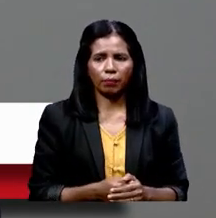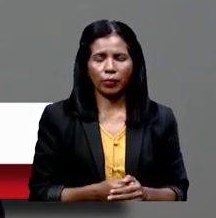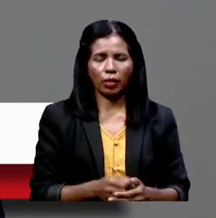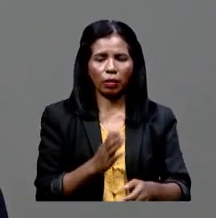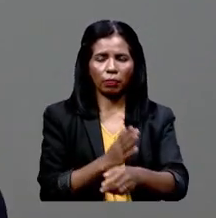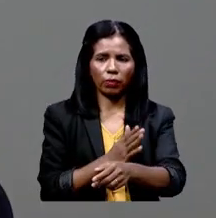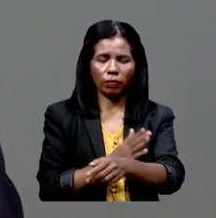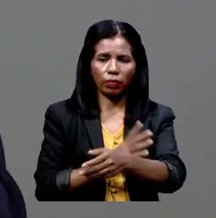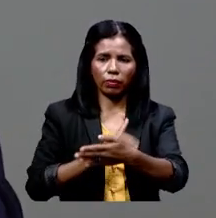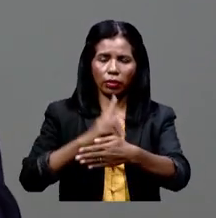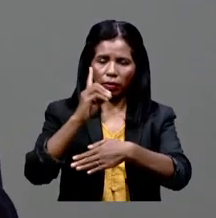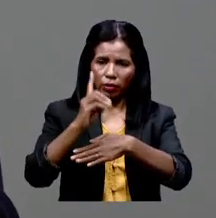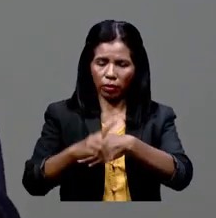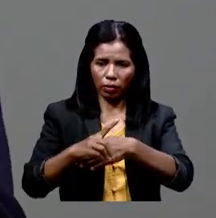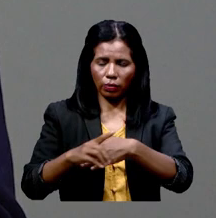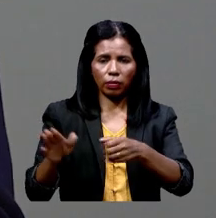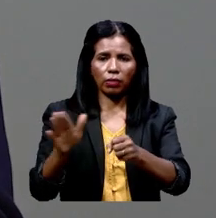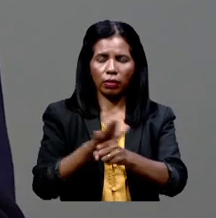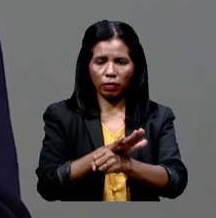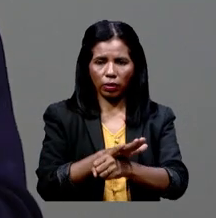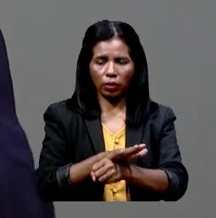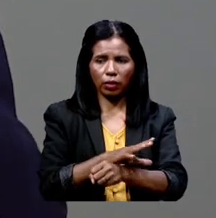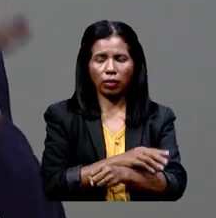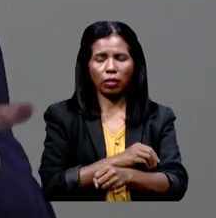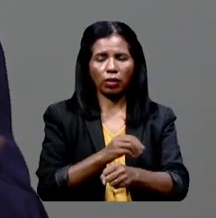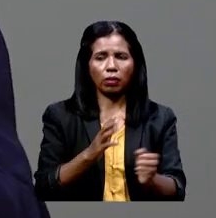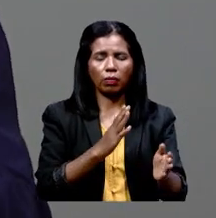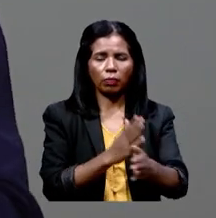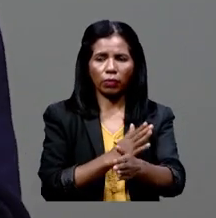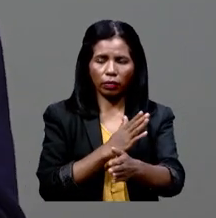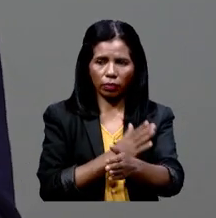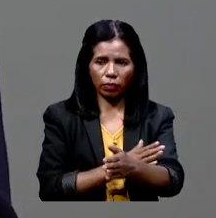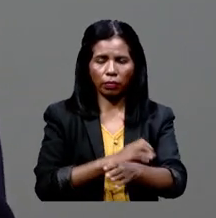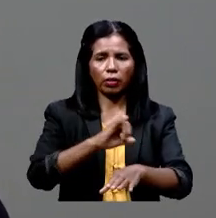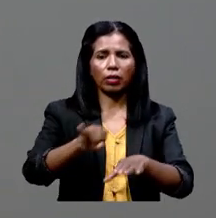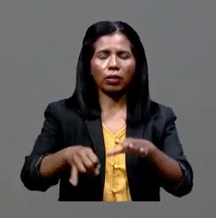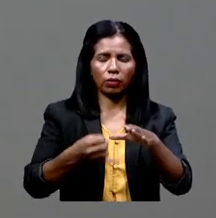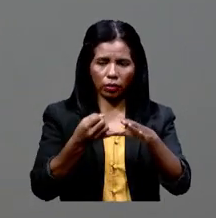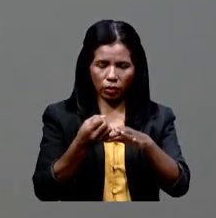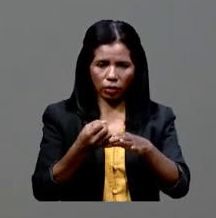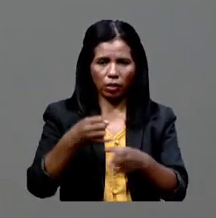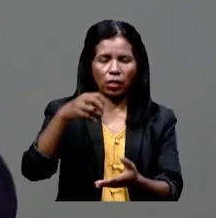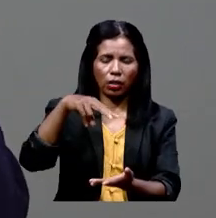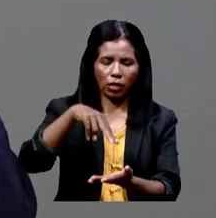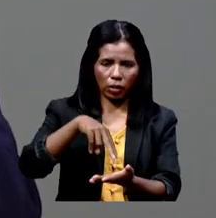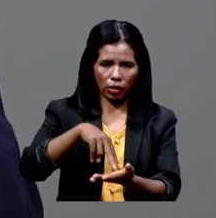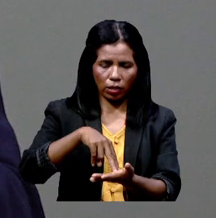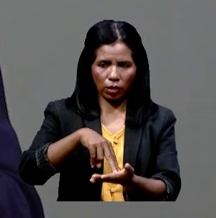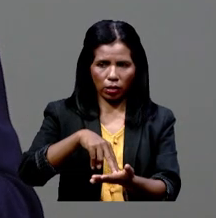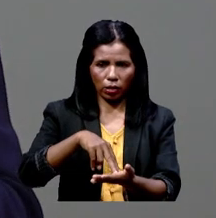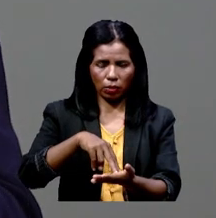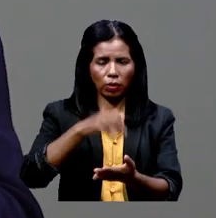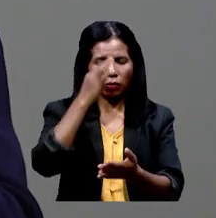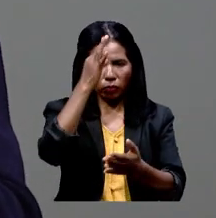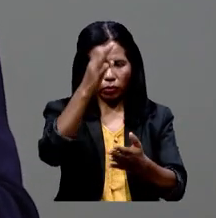promove desenvolvimento sustentável, promove crescimento inclusivo, no Hari, fundação ba